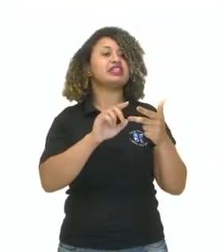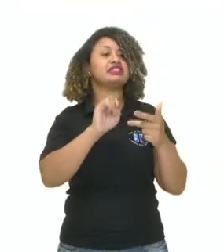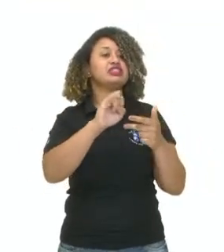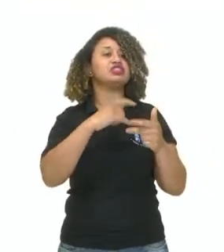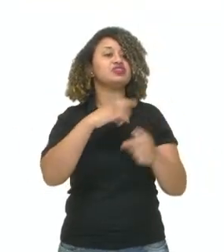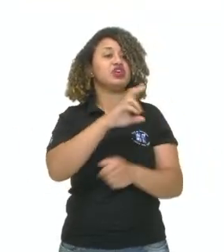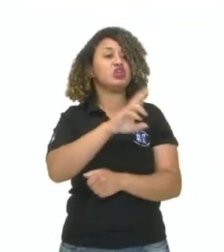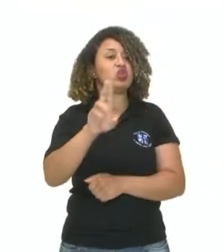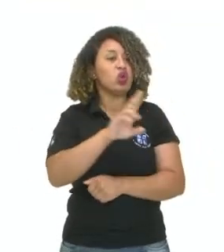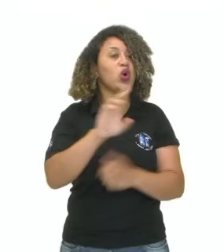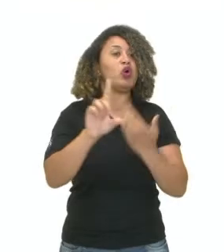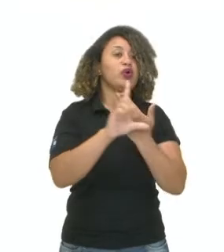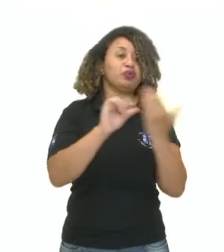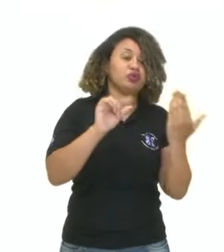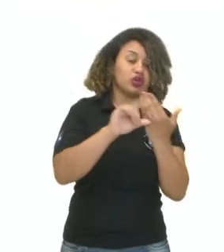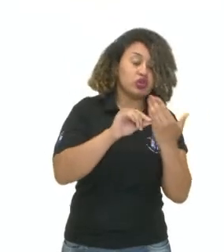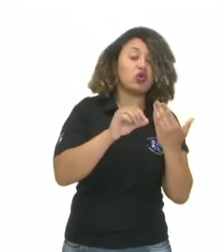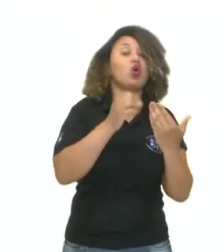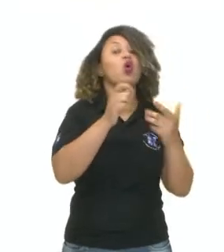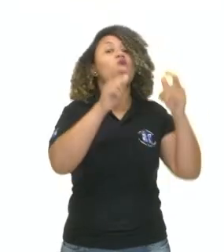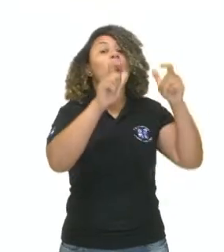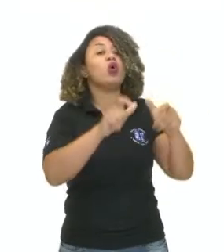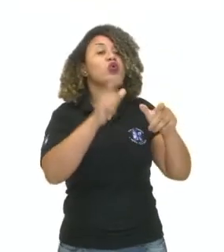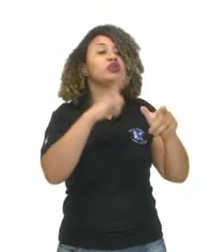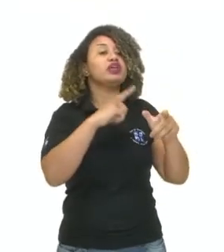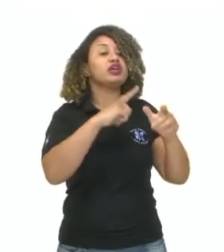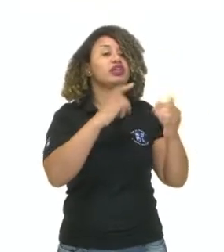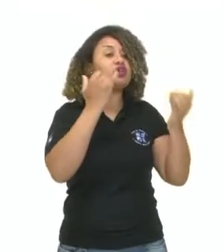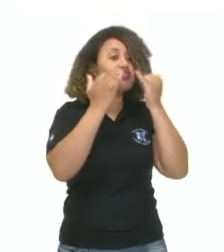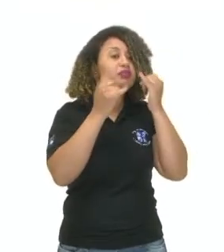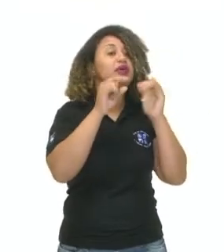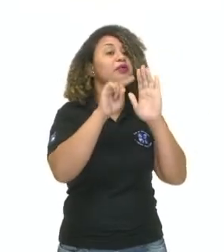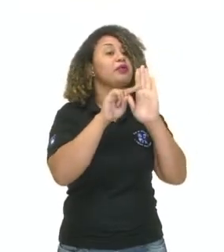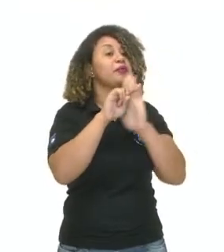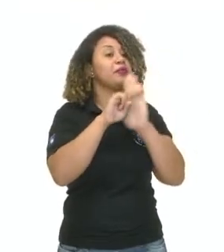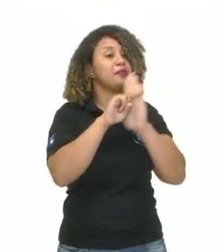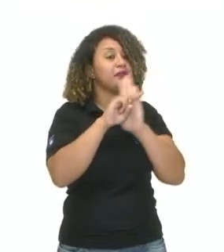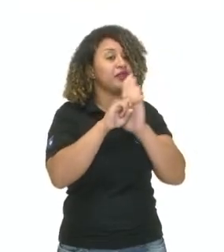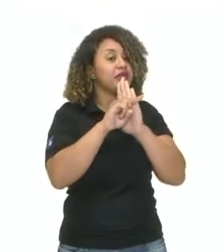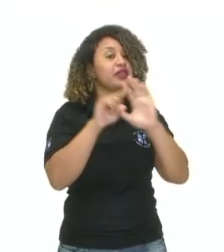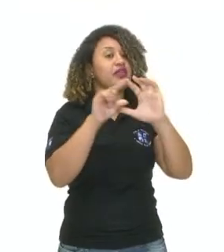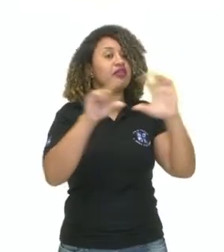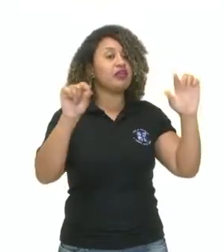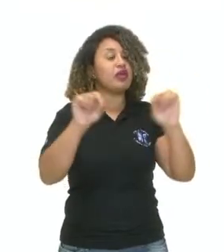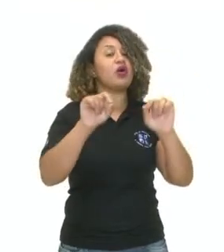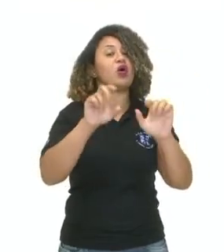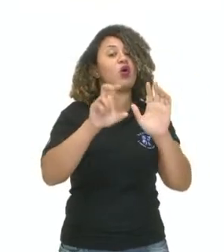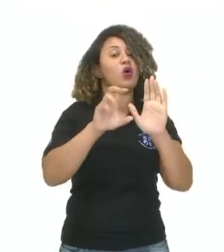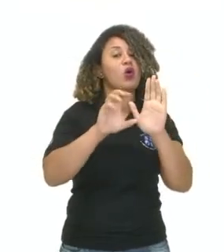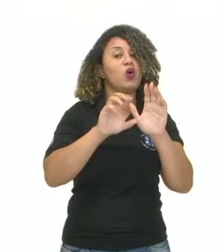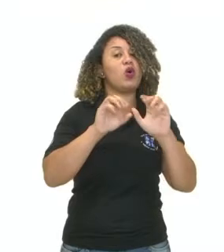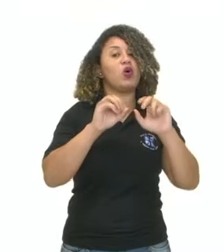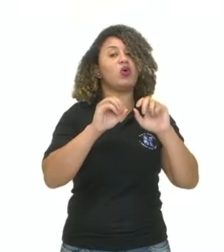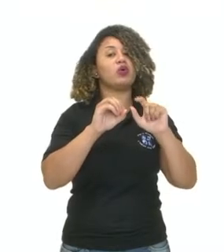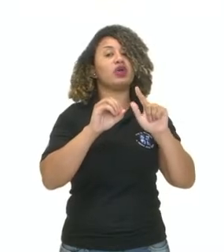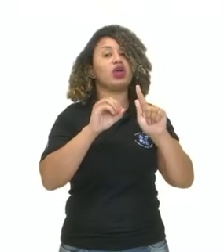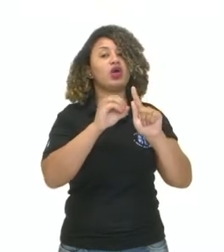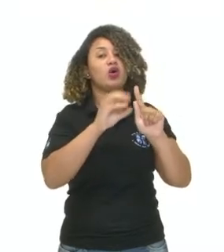ou veículo, pesquise em um buscador como o Google ou Bing.